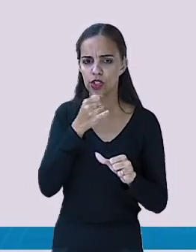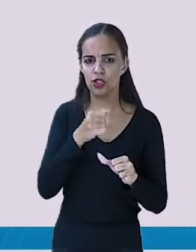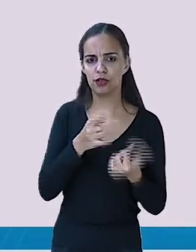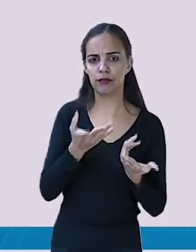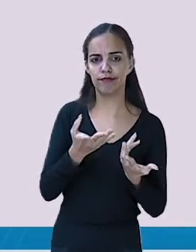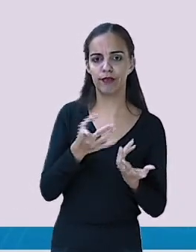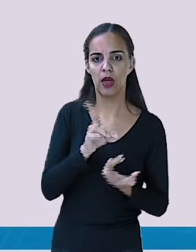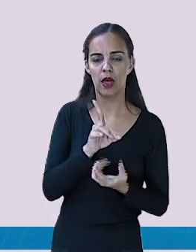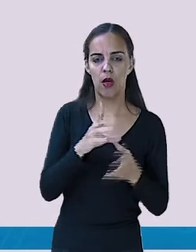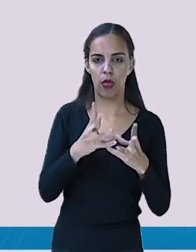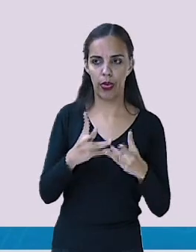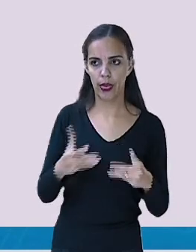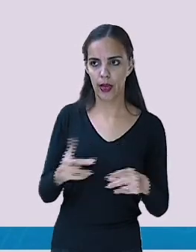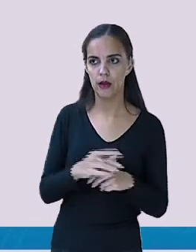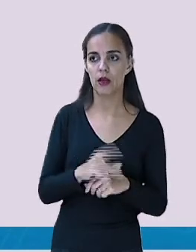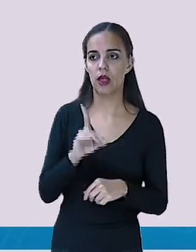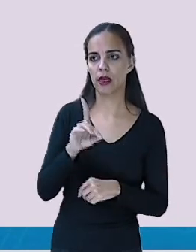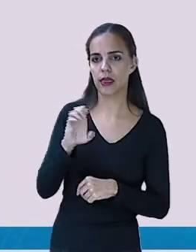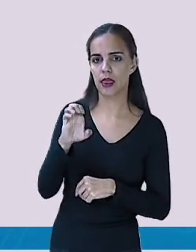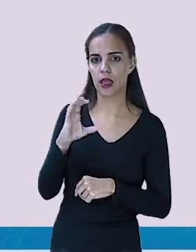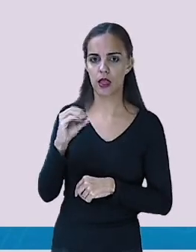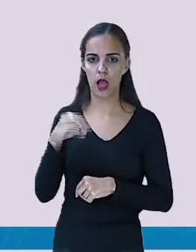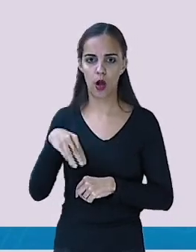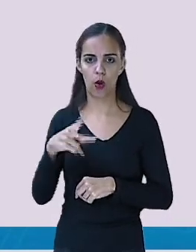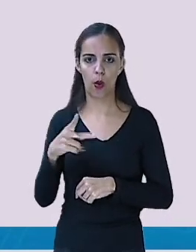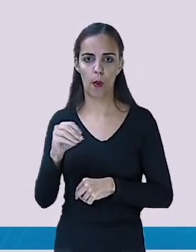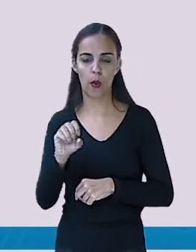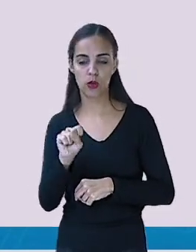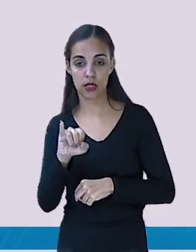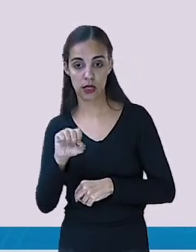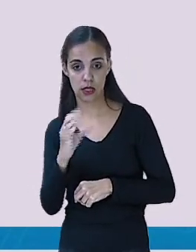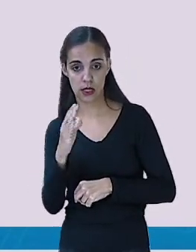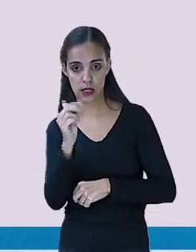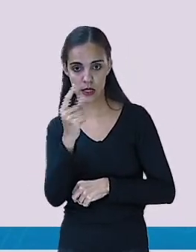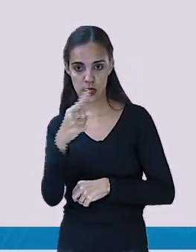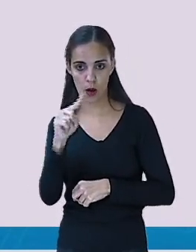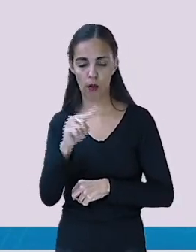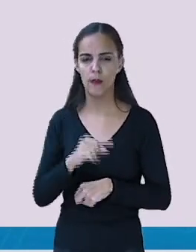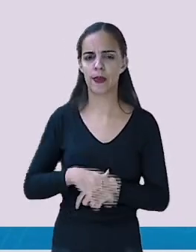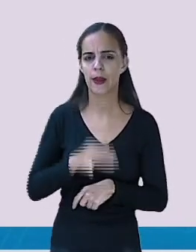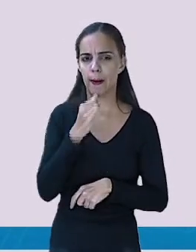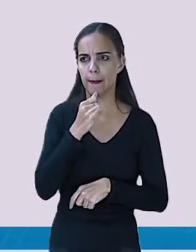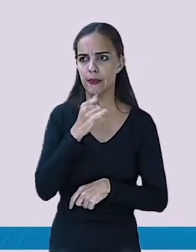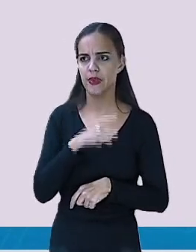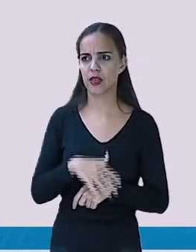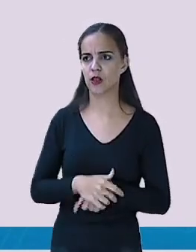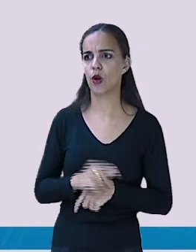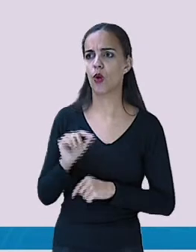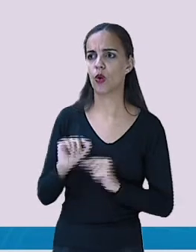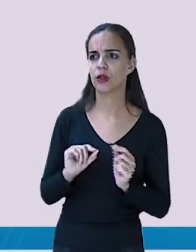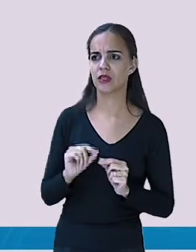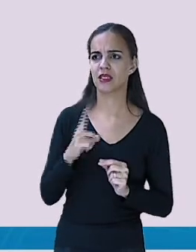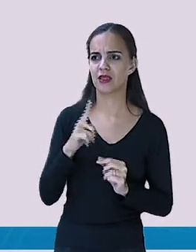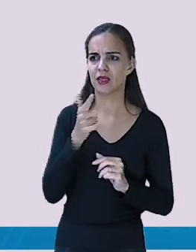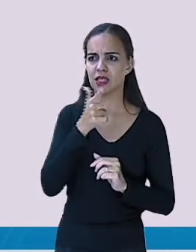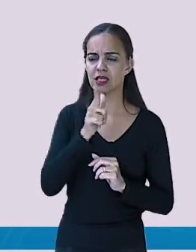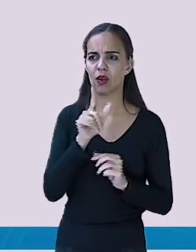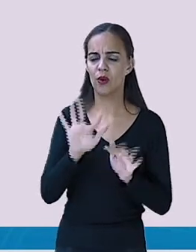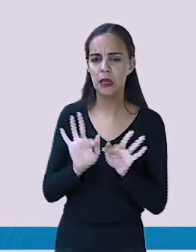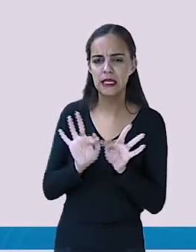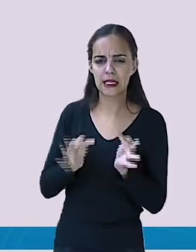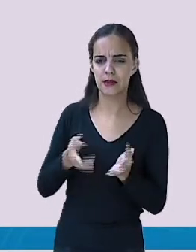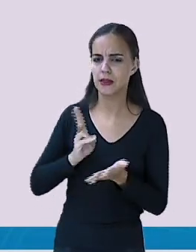eu chego a um ponto que não tem como mais ser decomposto eu alcanço os